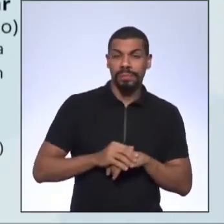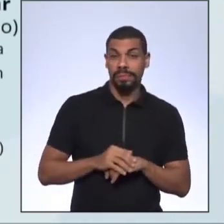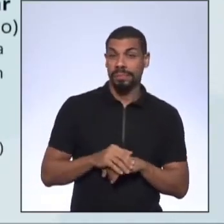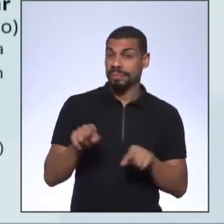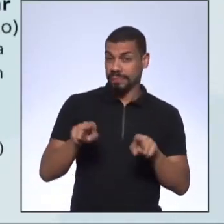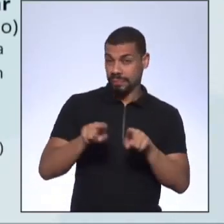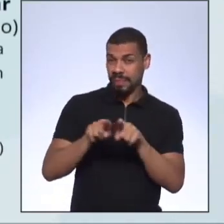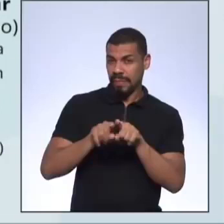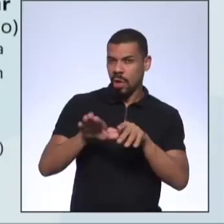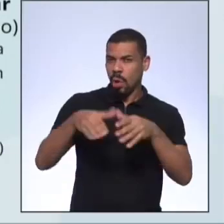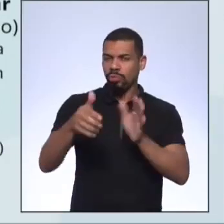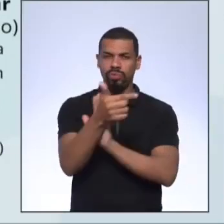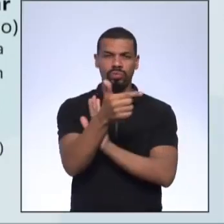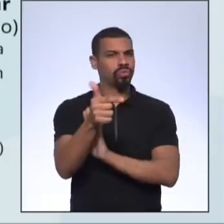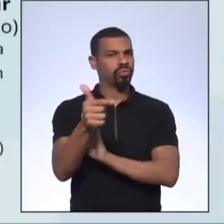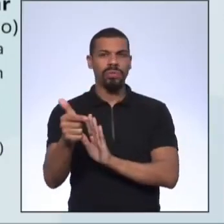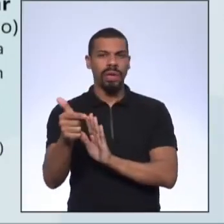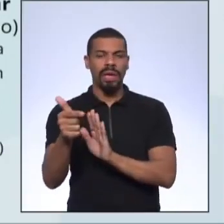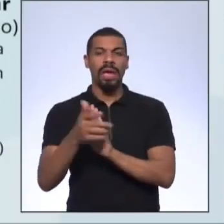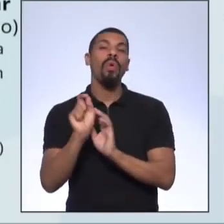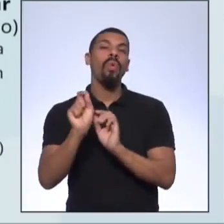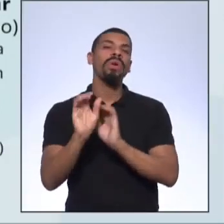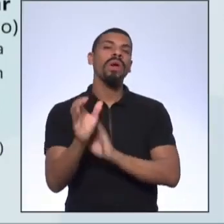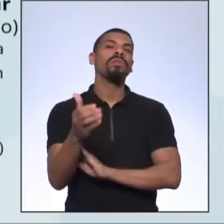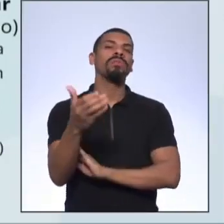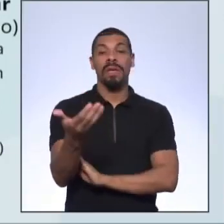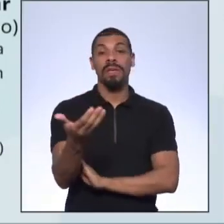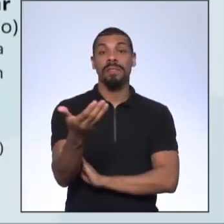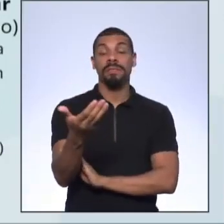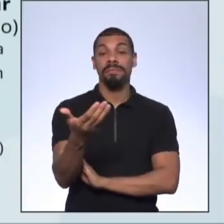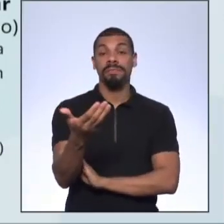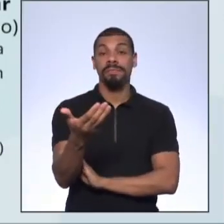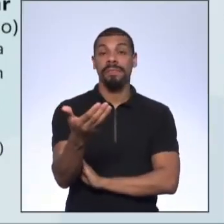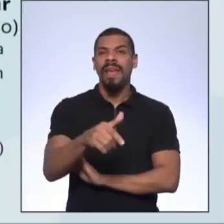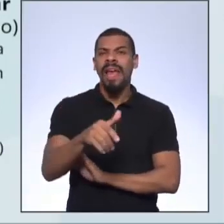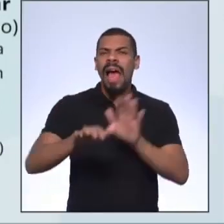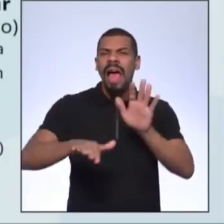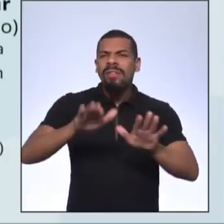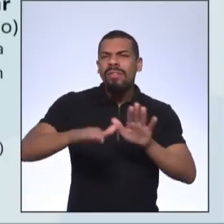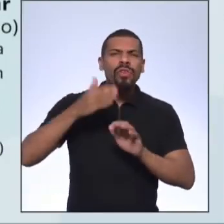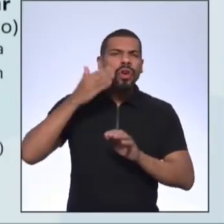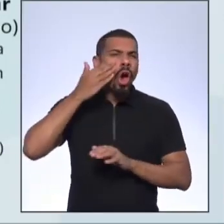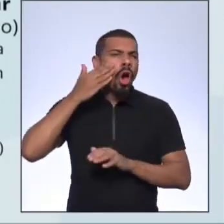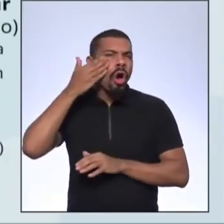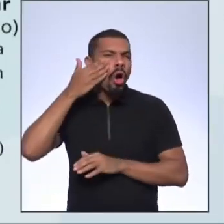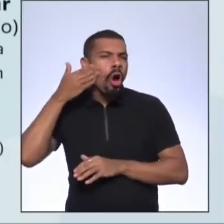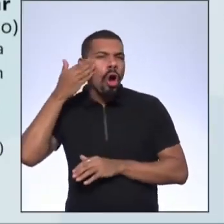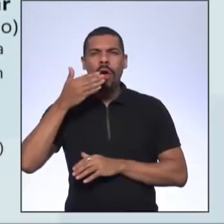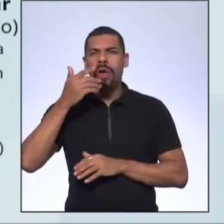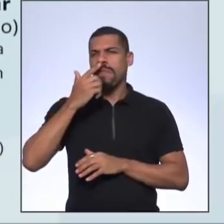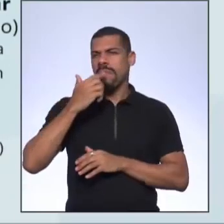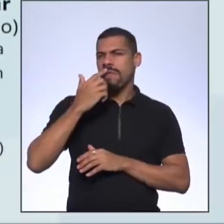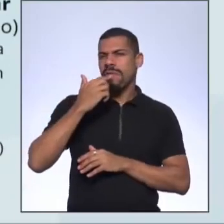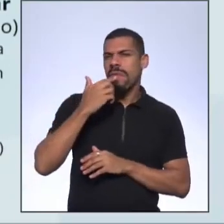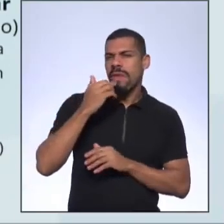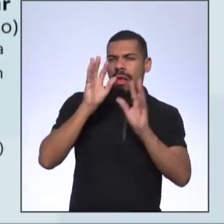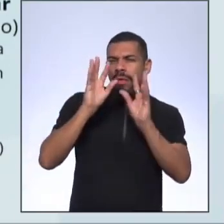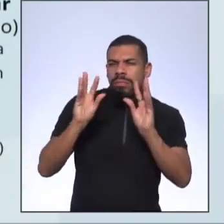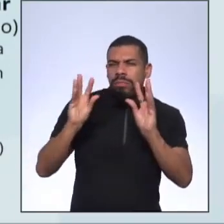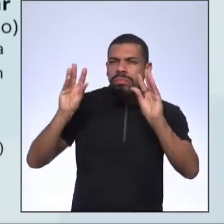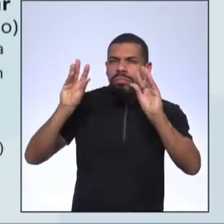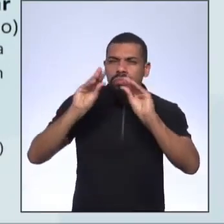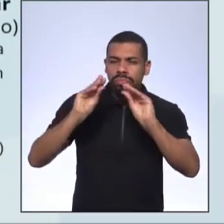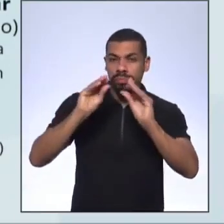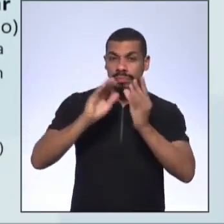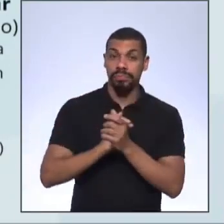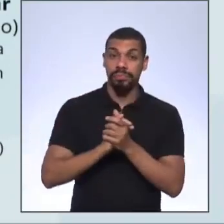grande quantidade de peptídeo glicano, o que acontece é que fica meio rosa, avermelhado, então tem essa